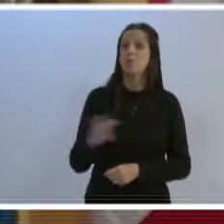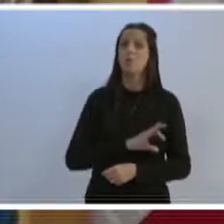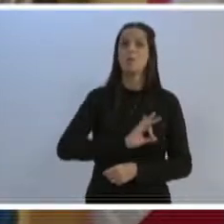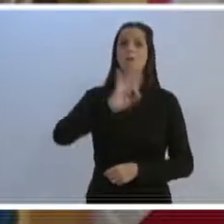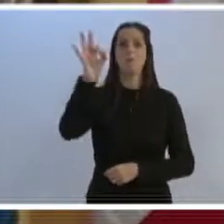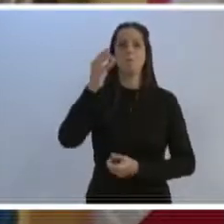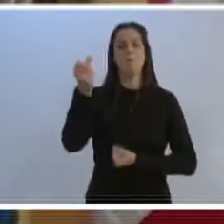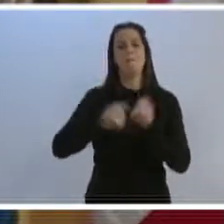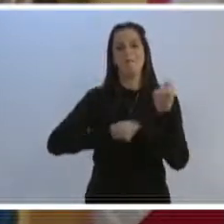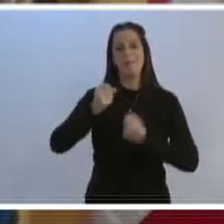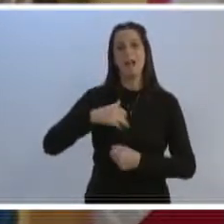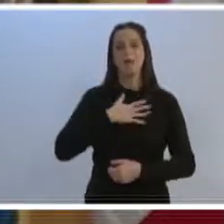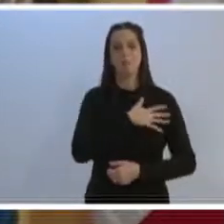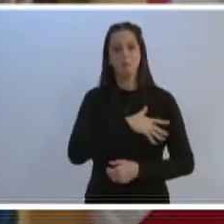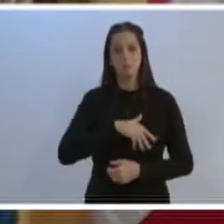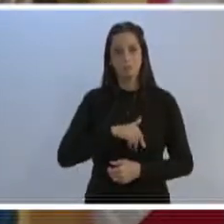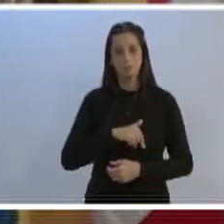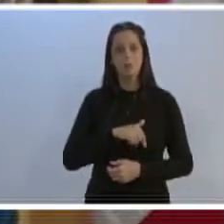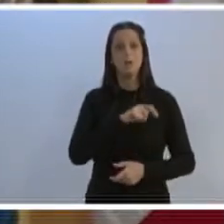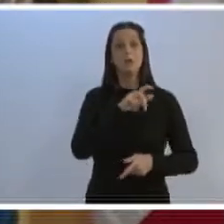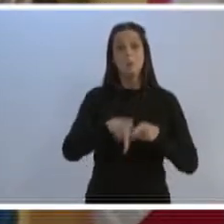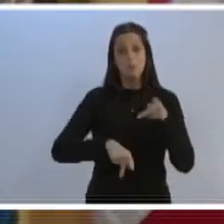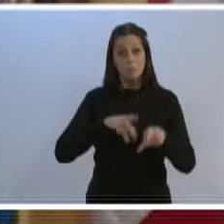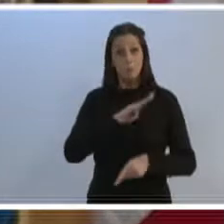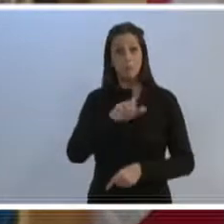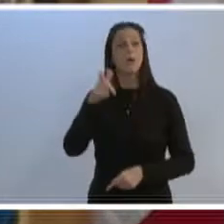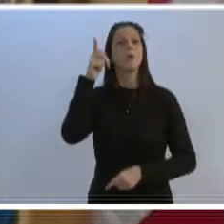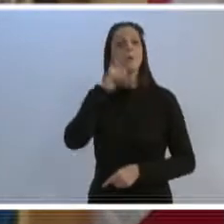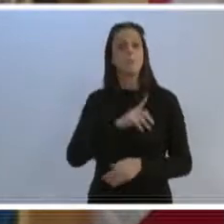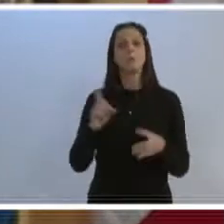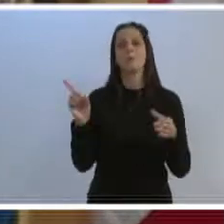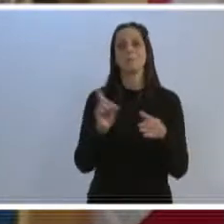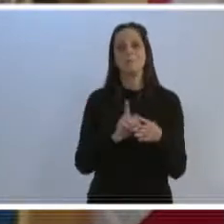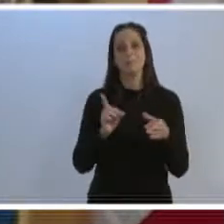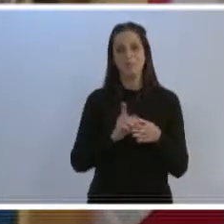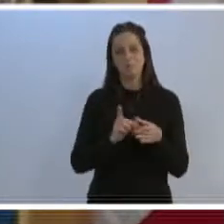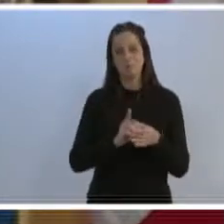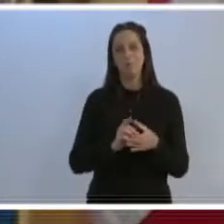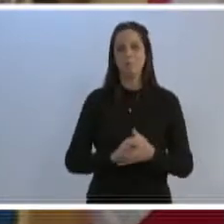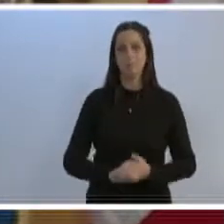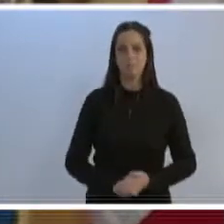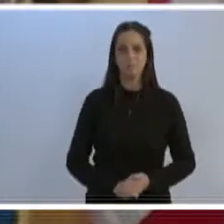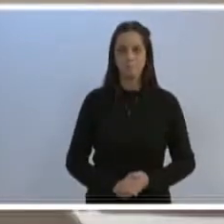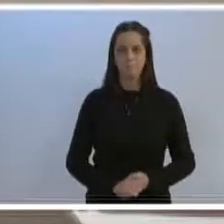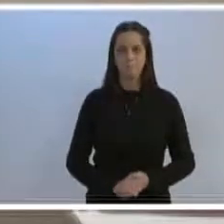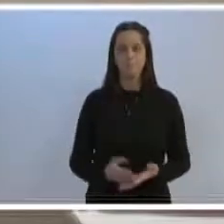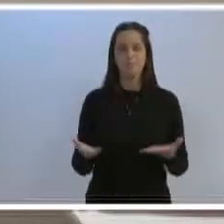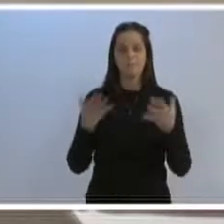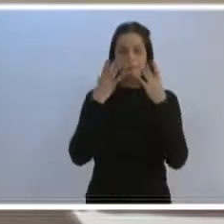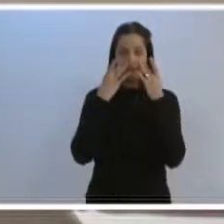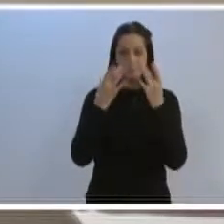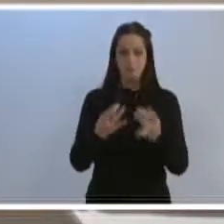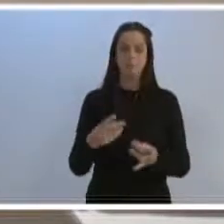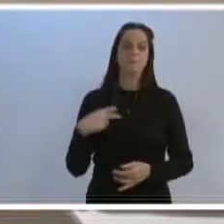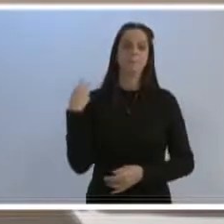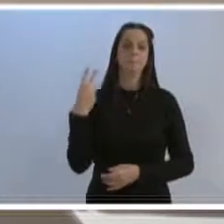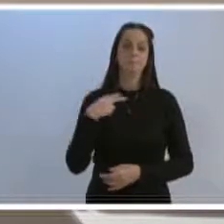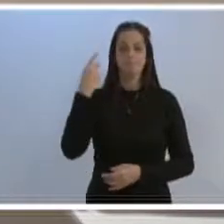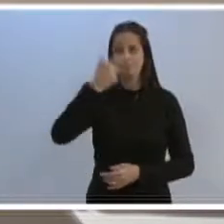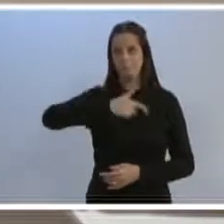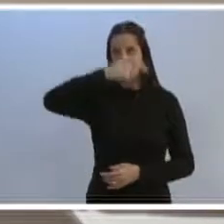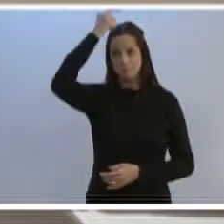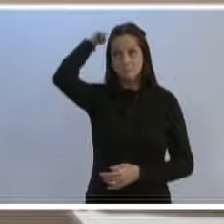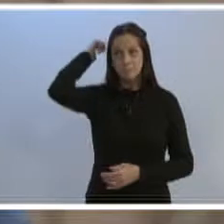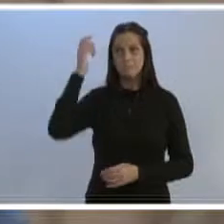tenha o atendimento quando necessário conceder à parte com autorização do morador vereador adriano